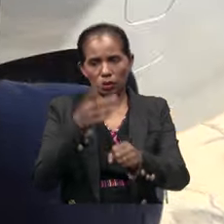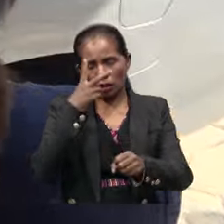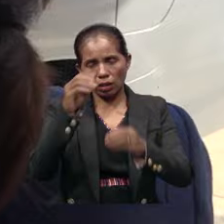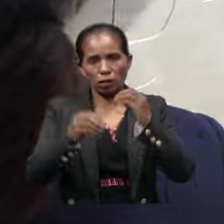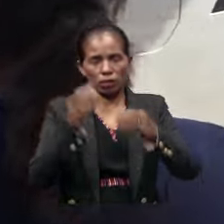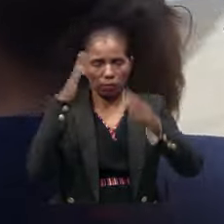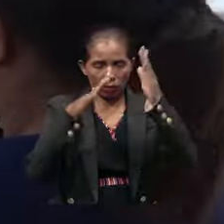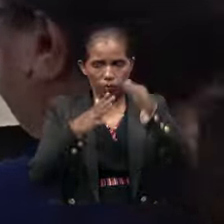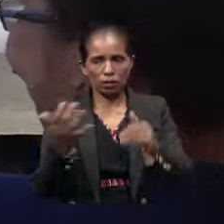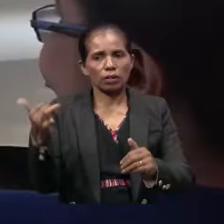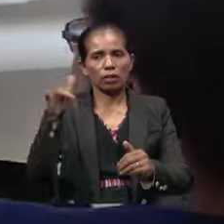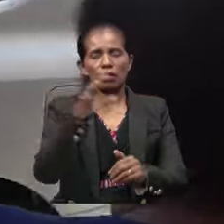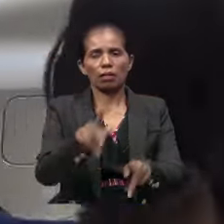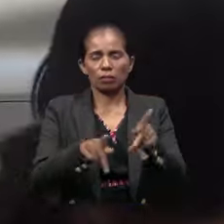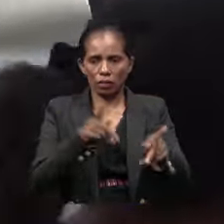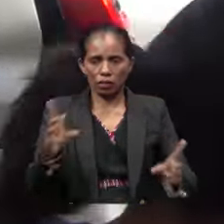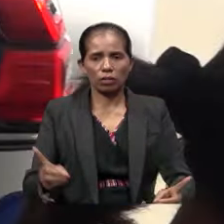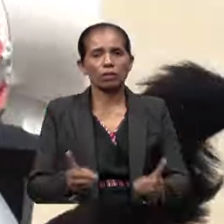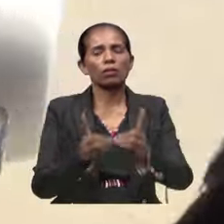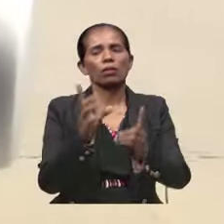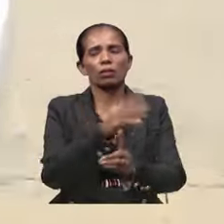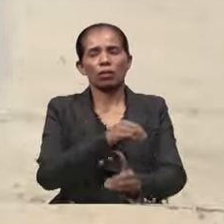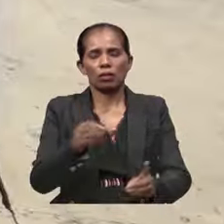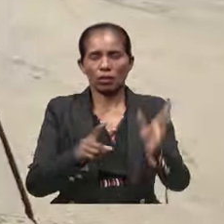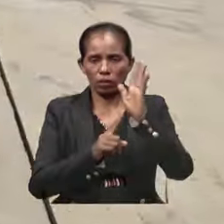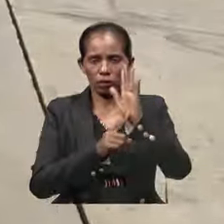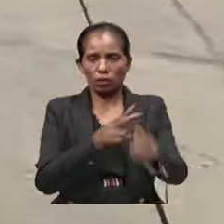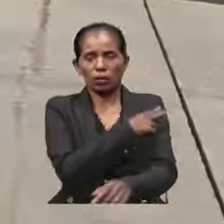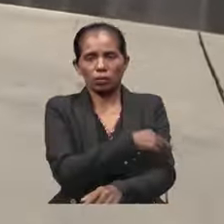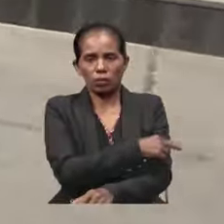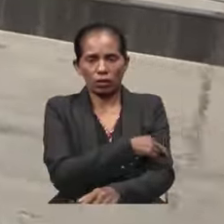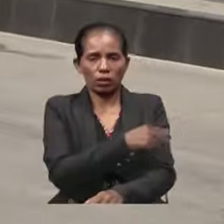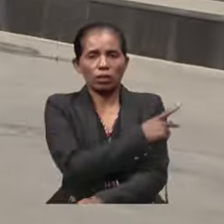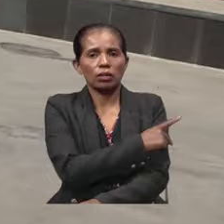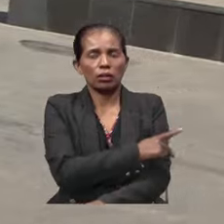social, Sira nebe povo a soro, mas a realidade é tudo, o hospital no centro,